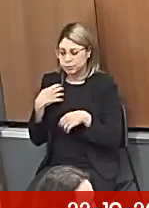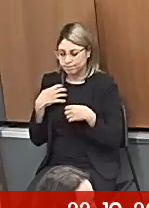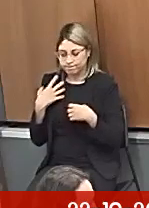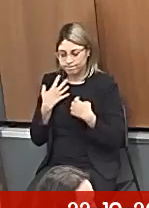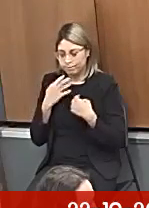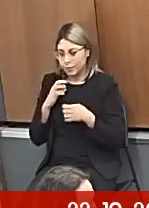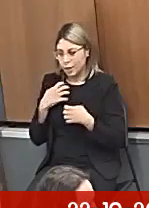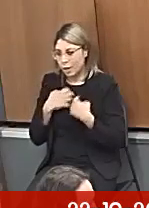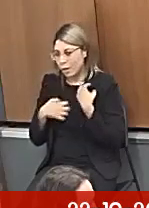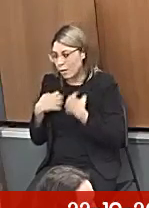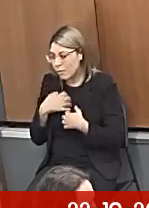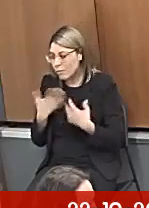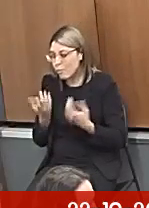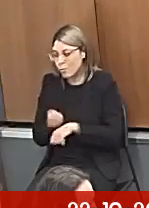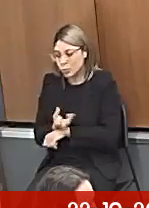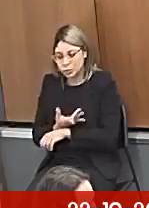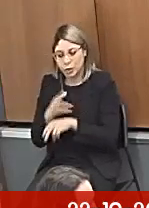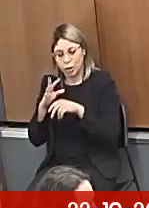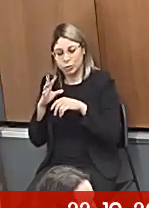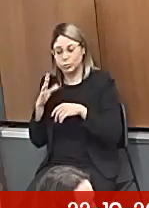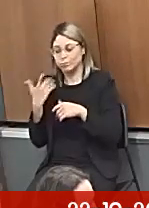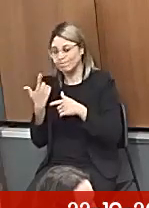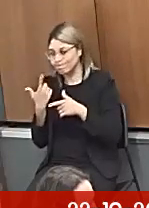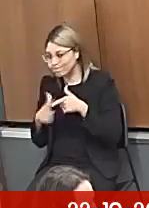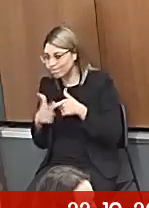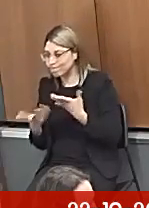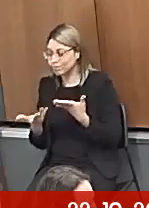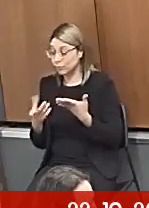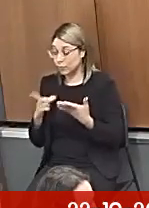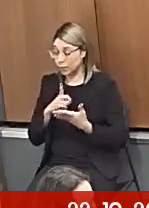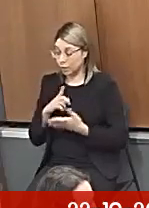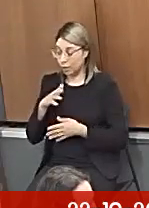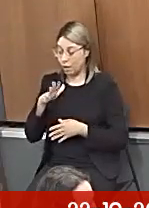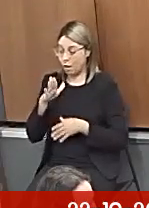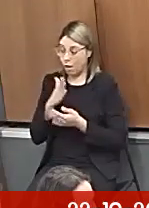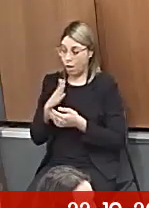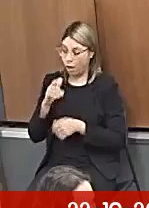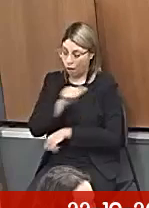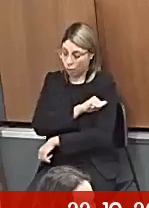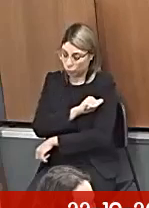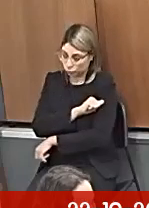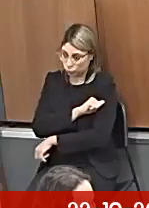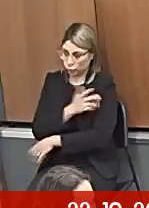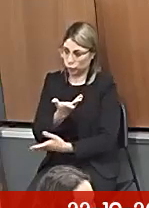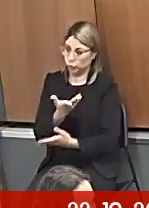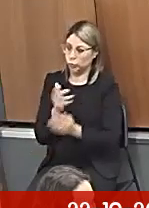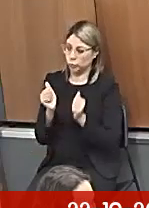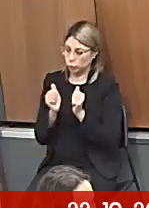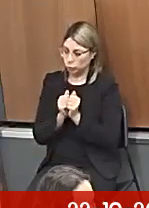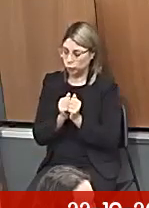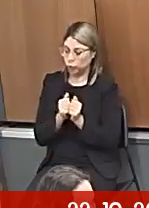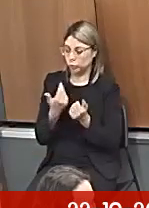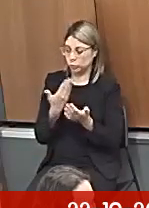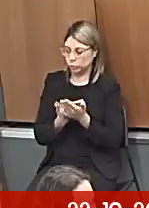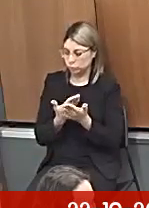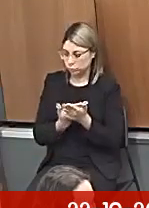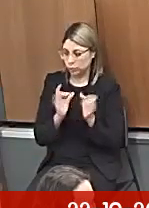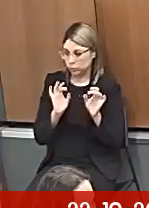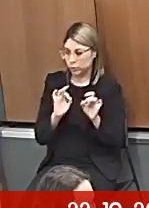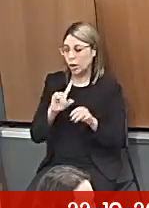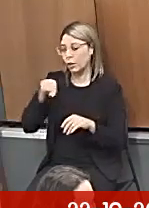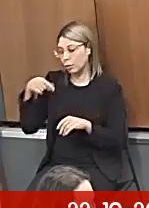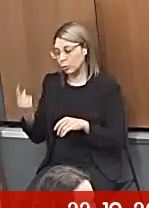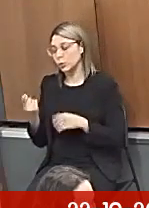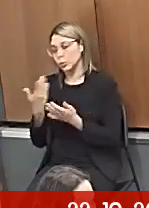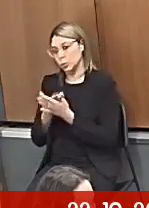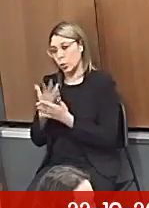emocional. E o alunado estava num horário lá na escola, nas salas recurso, e no outro